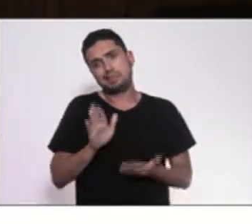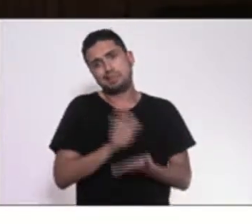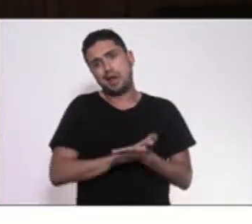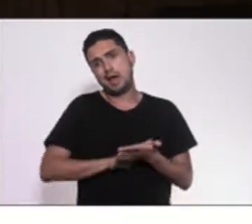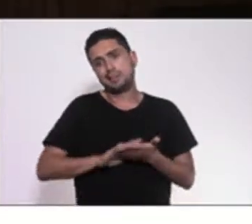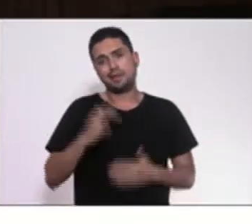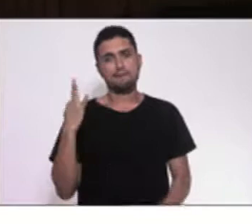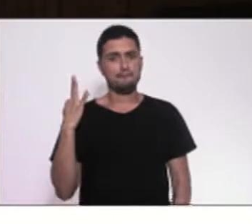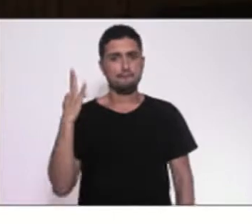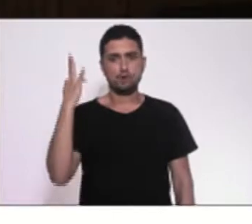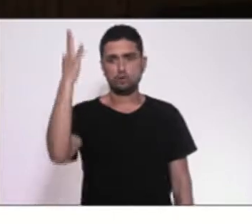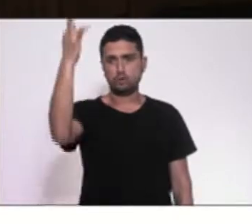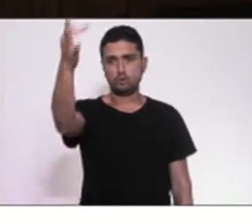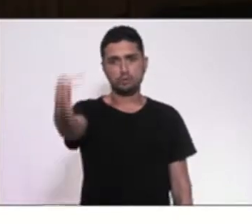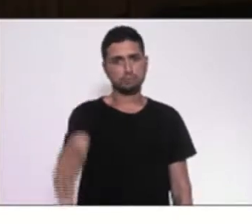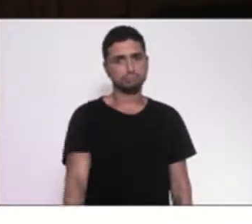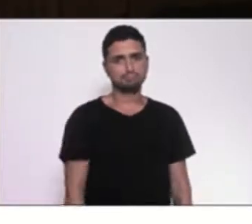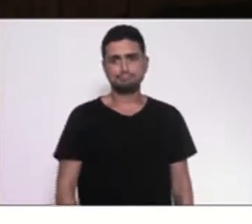nenhum futuro.